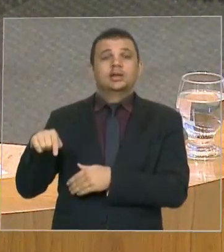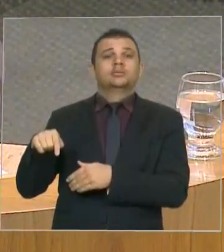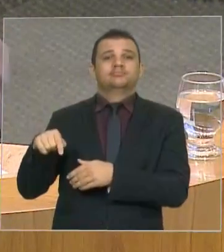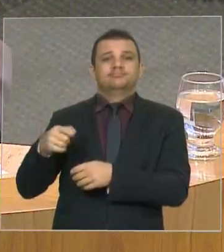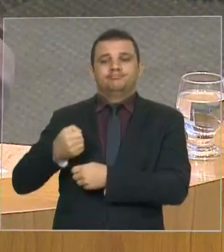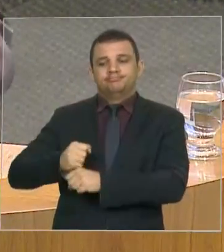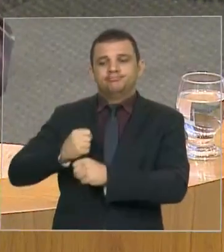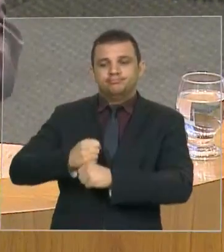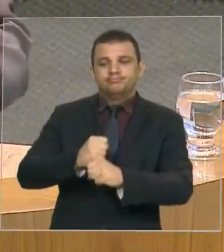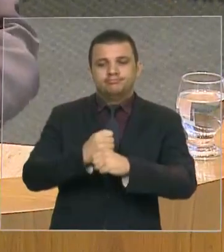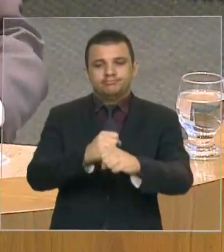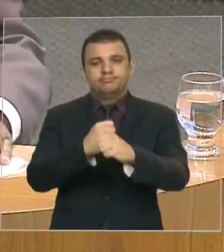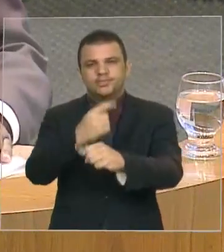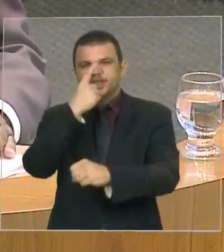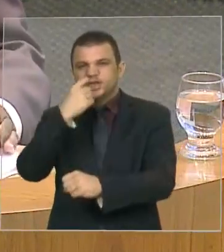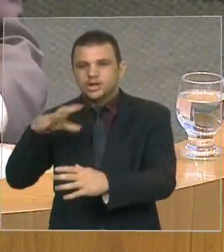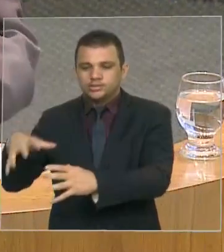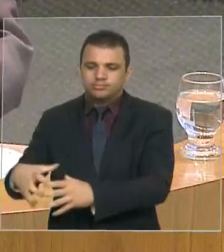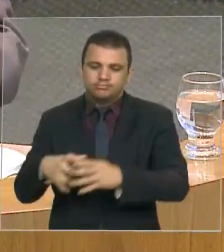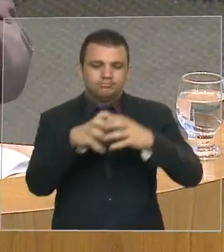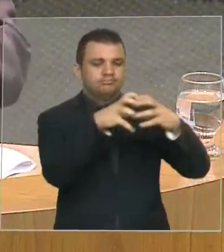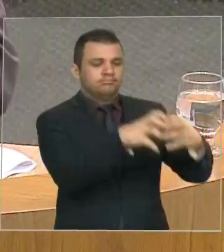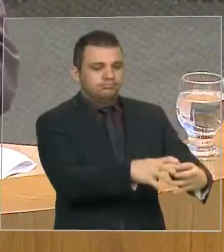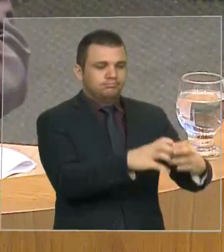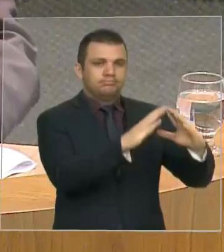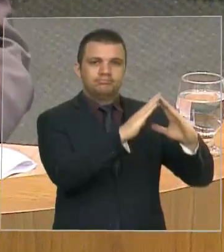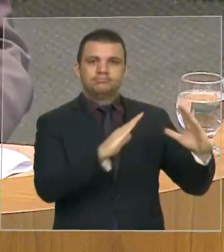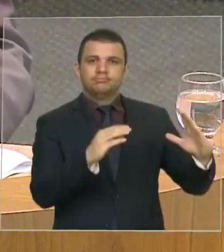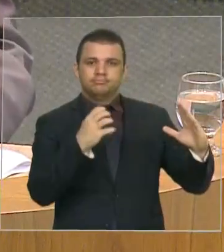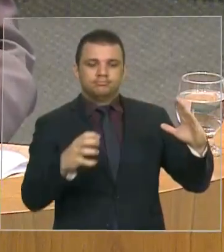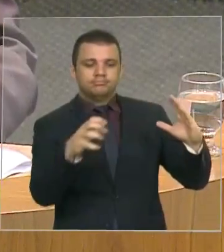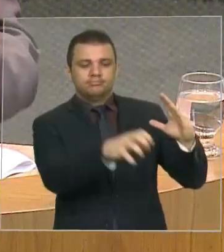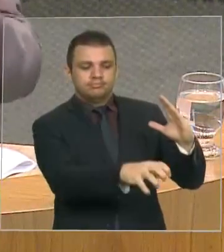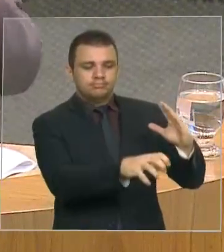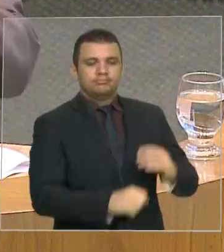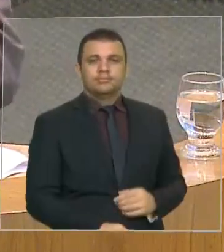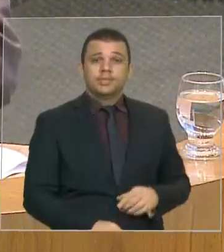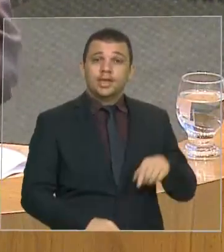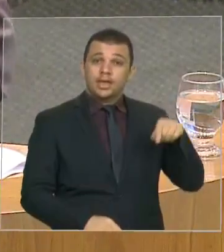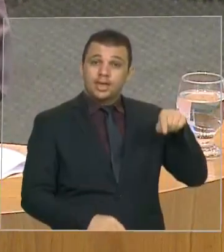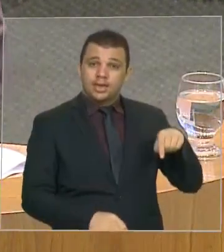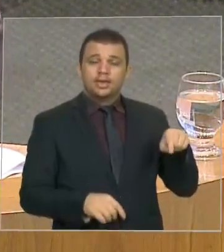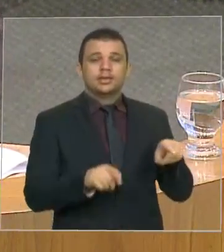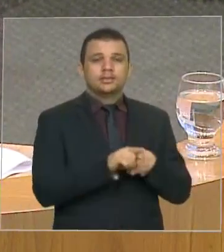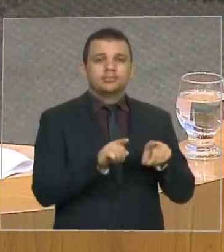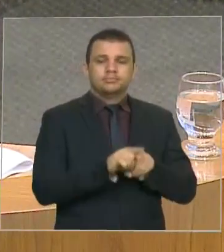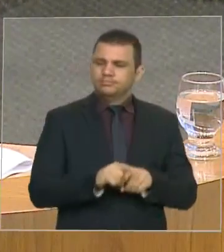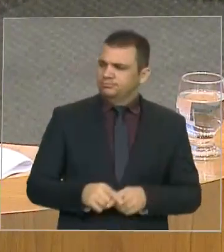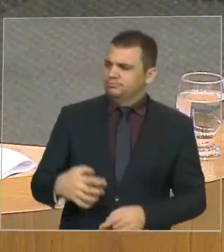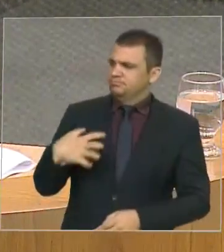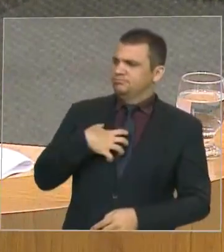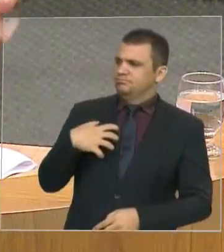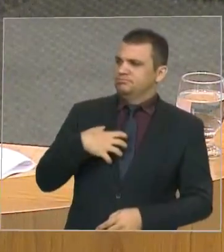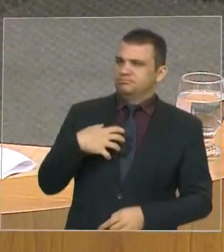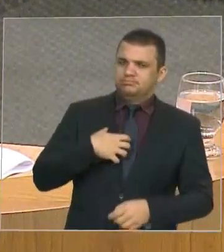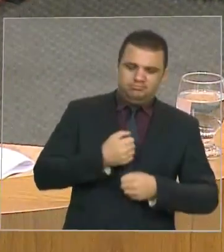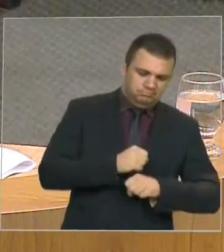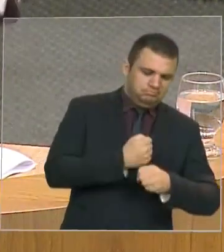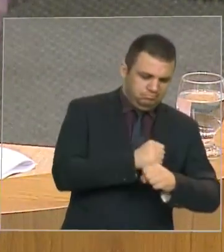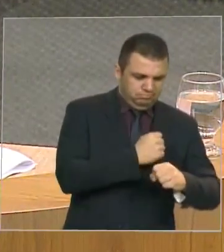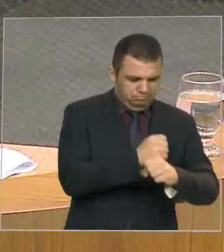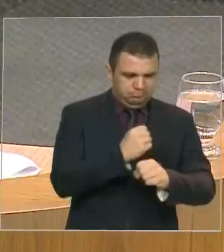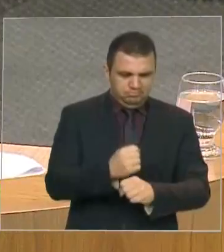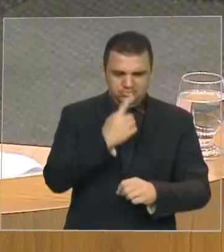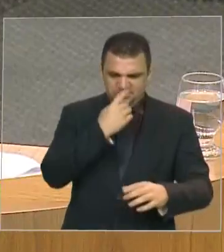outro. Este outro chateado também varre a sua porta, coloca mais lixo dentro do saco e